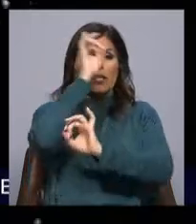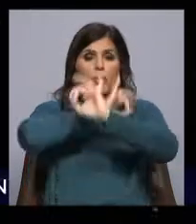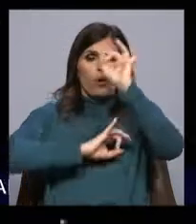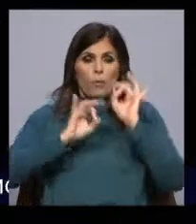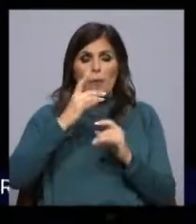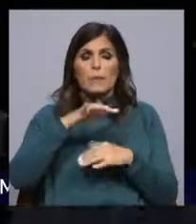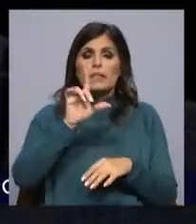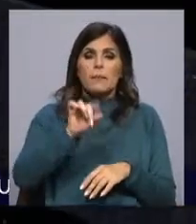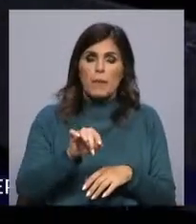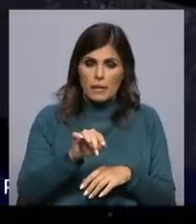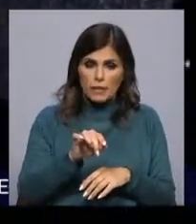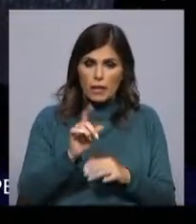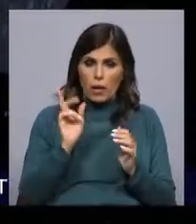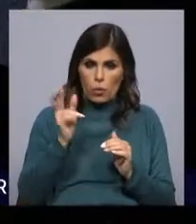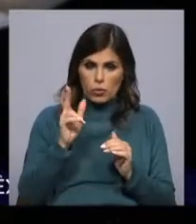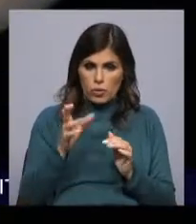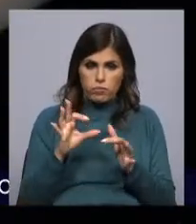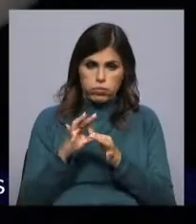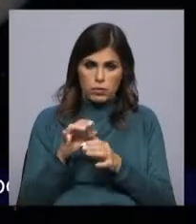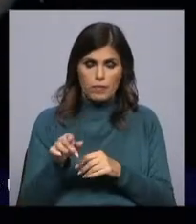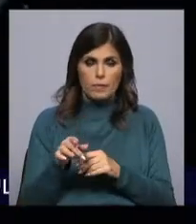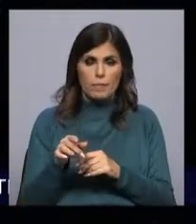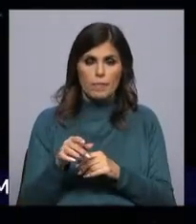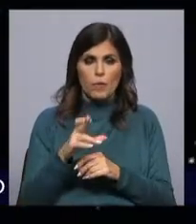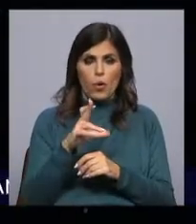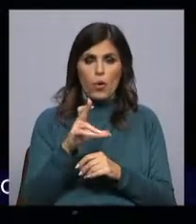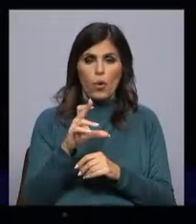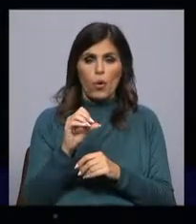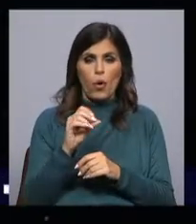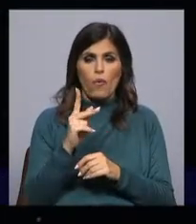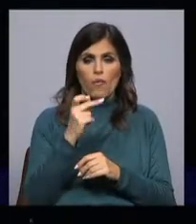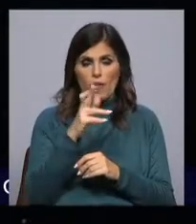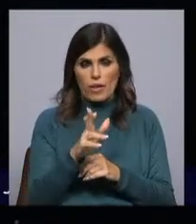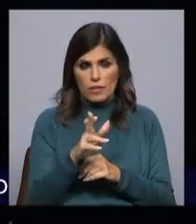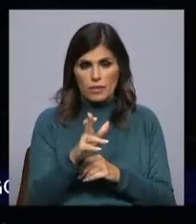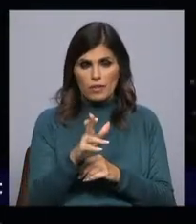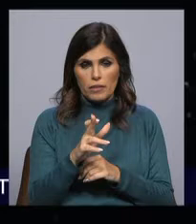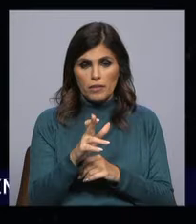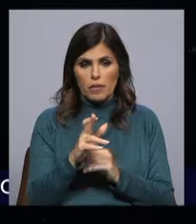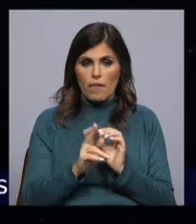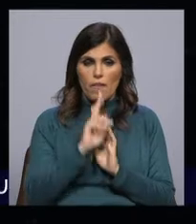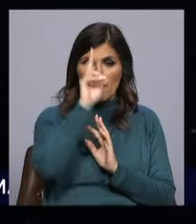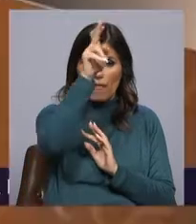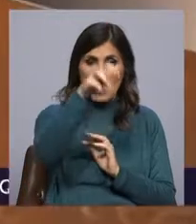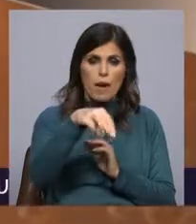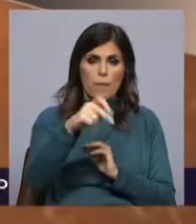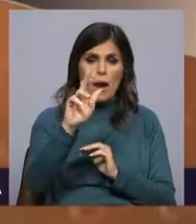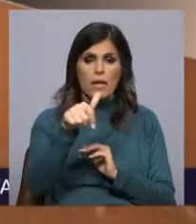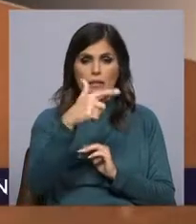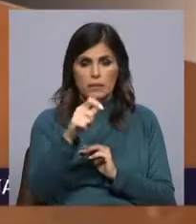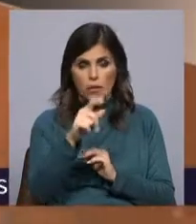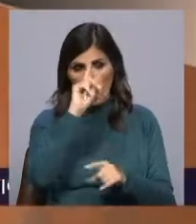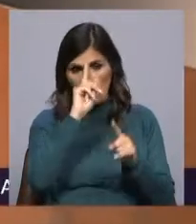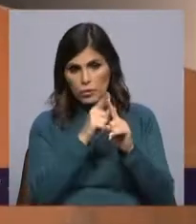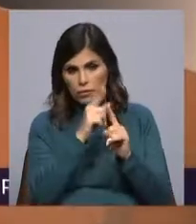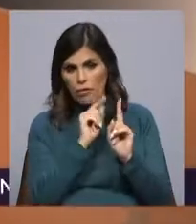mas também da Agência Espacial Russa, que leva o rover Rosalind Franklin precisamente a Marte e que tem como ponto